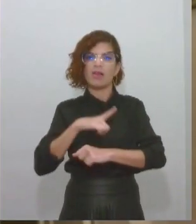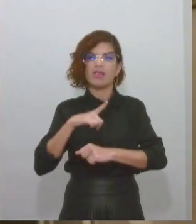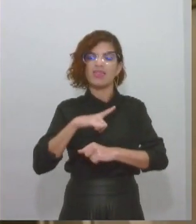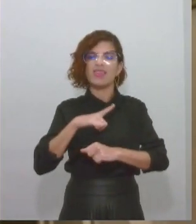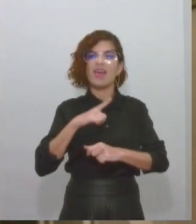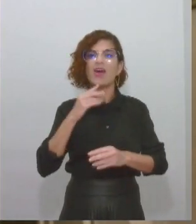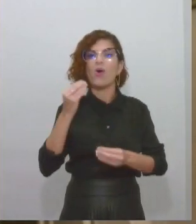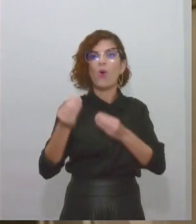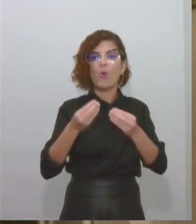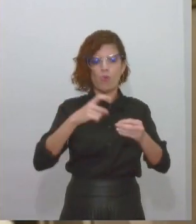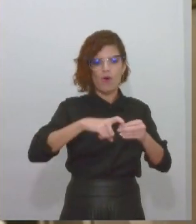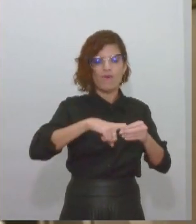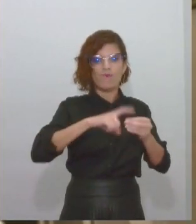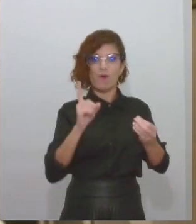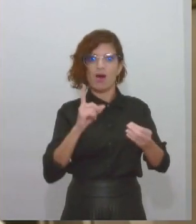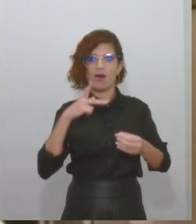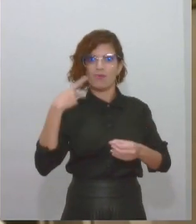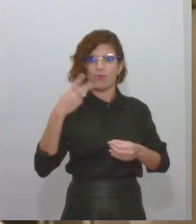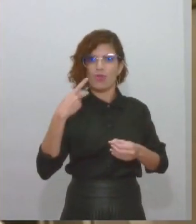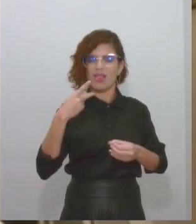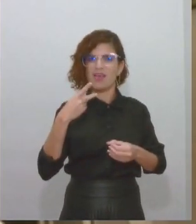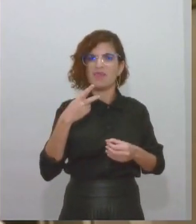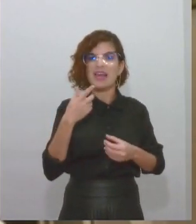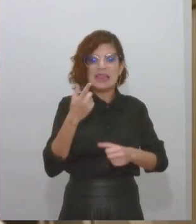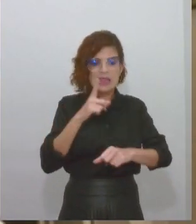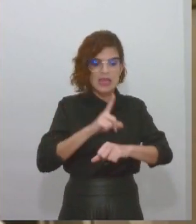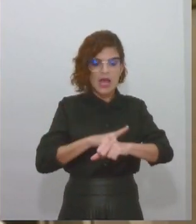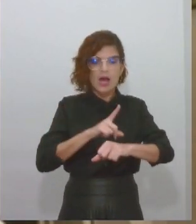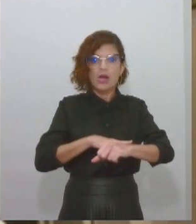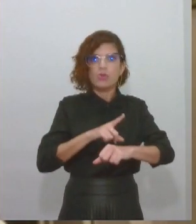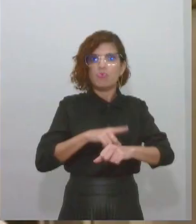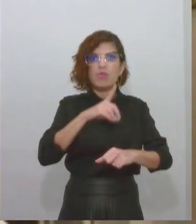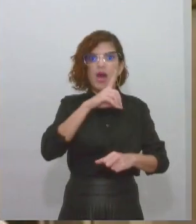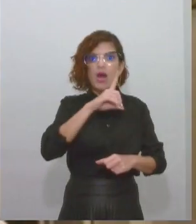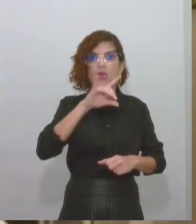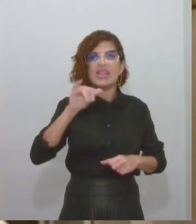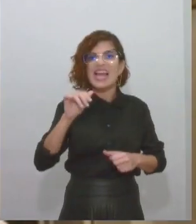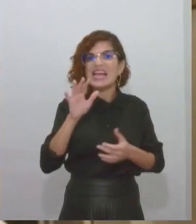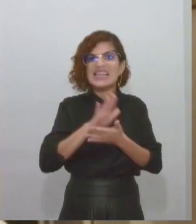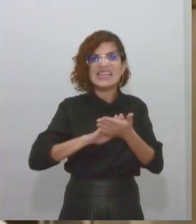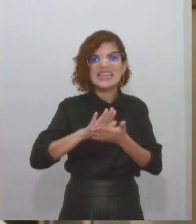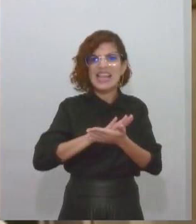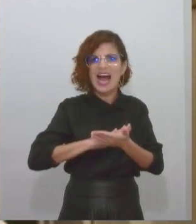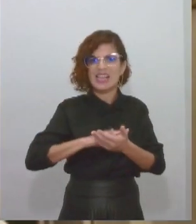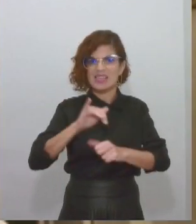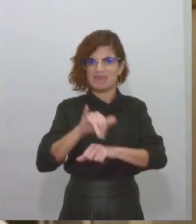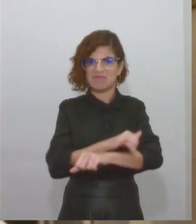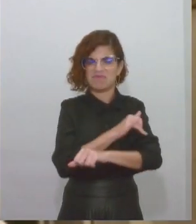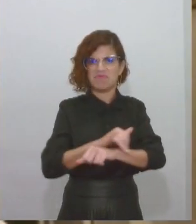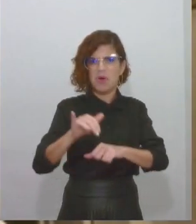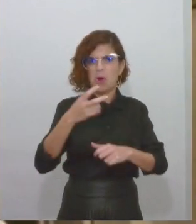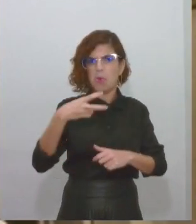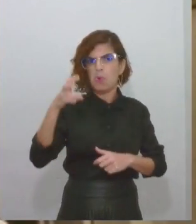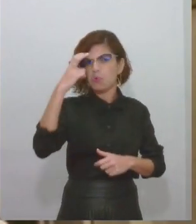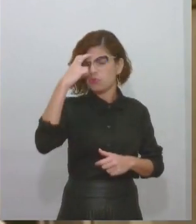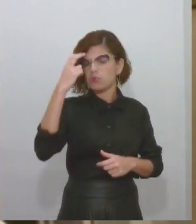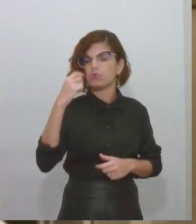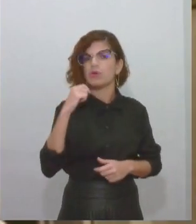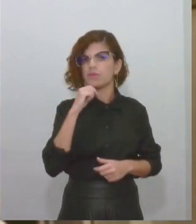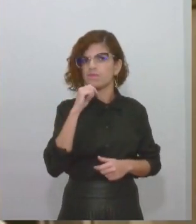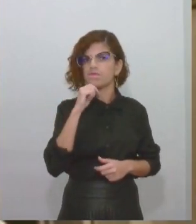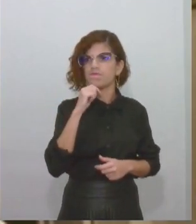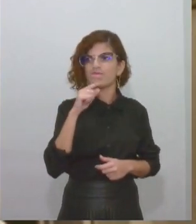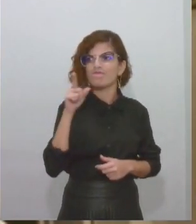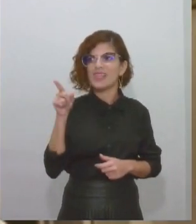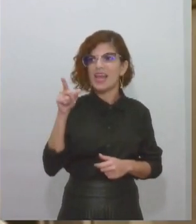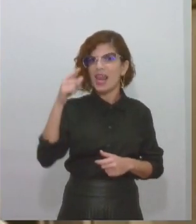política e nada era feito nessa data, não tinha nenhuma atividade cultural, com a inspiração no FASC, eu